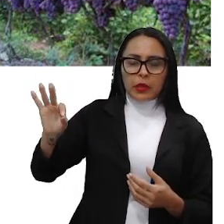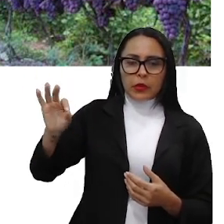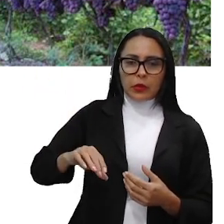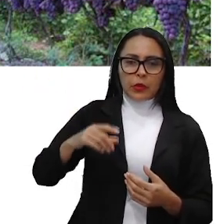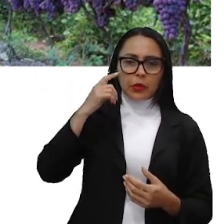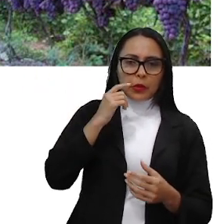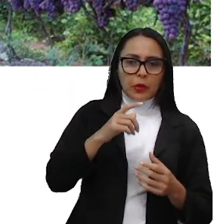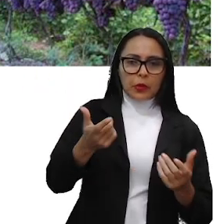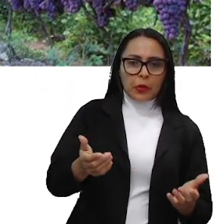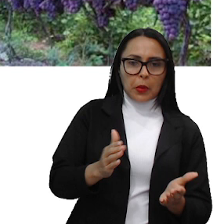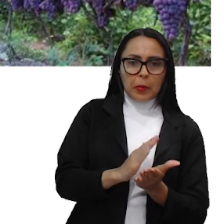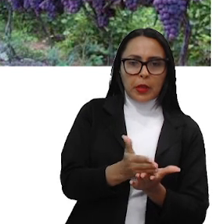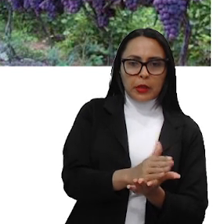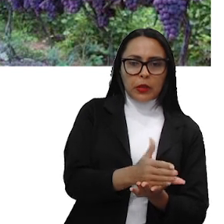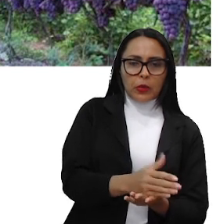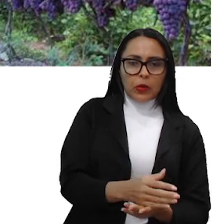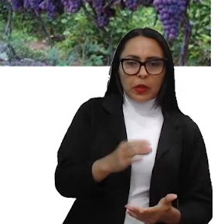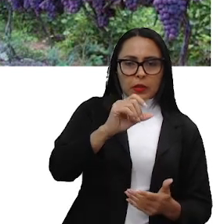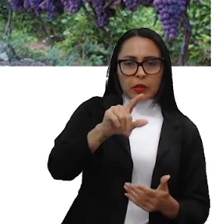0,65%, mandioca,